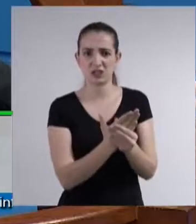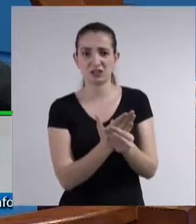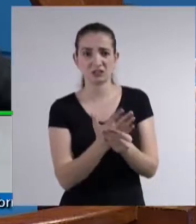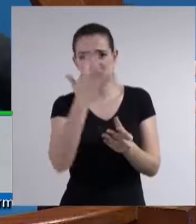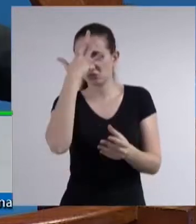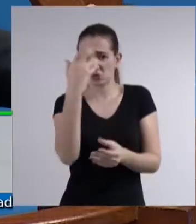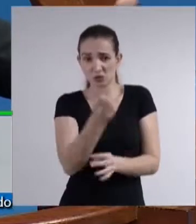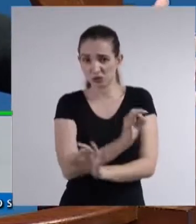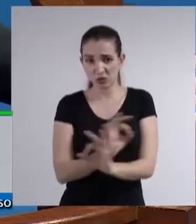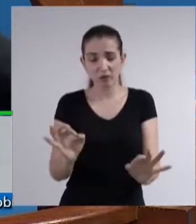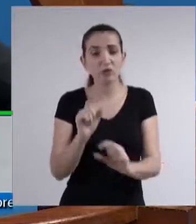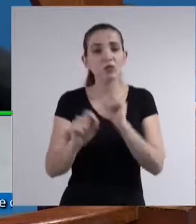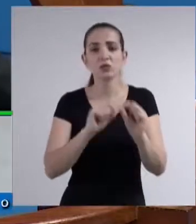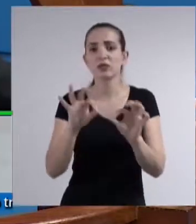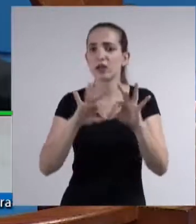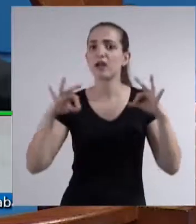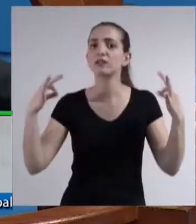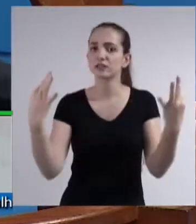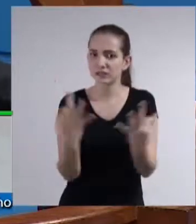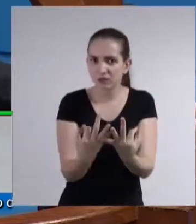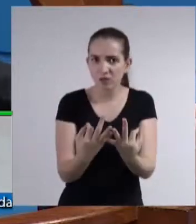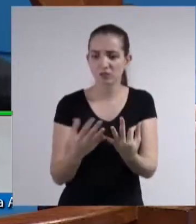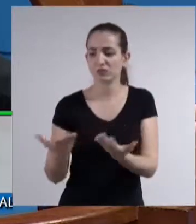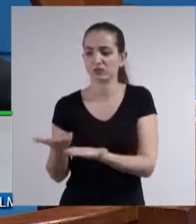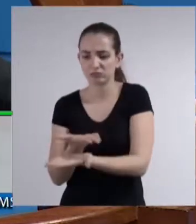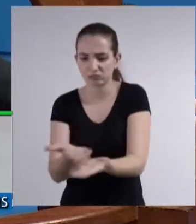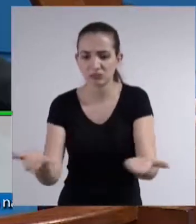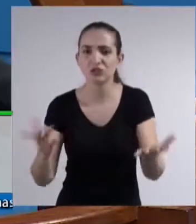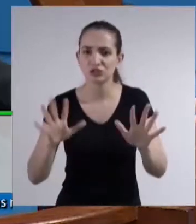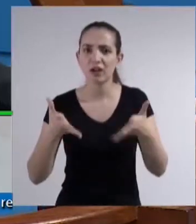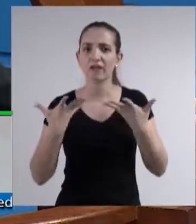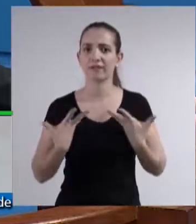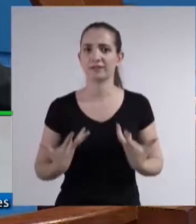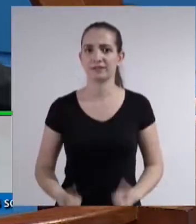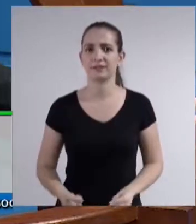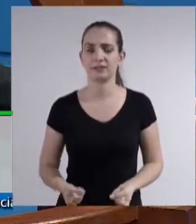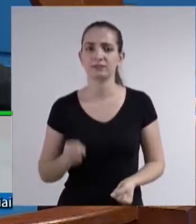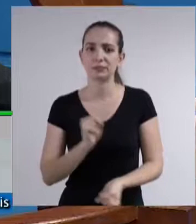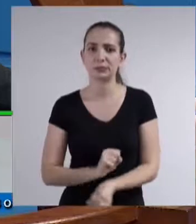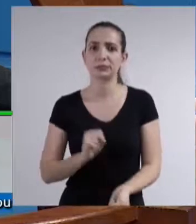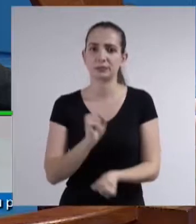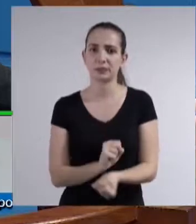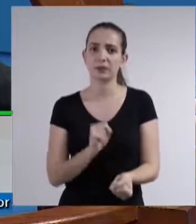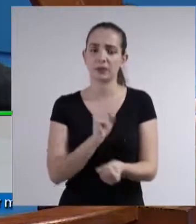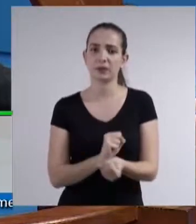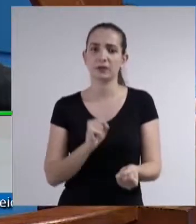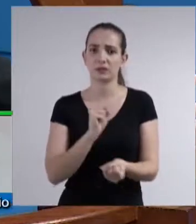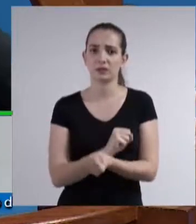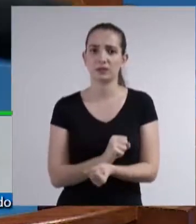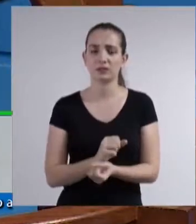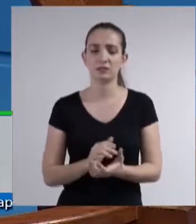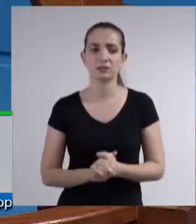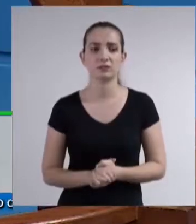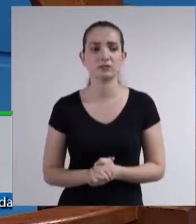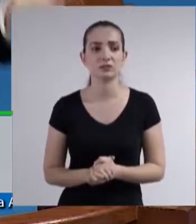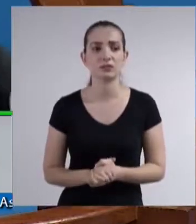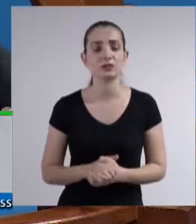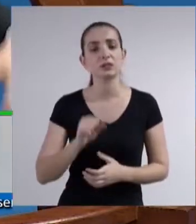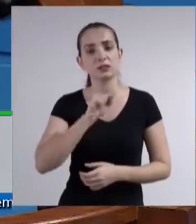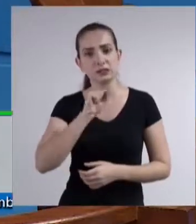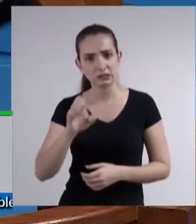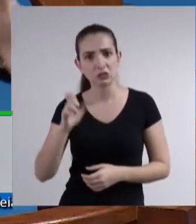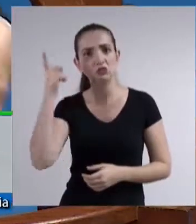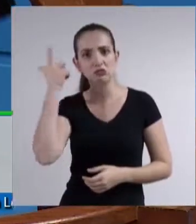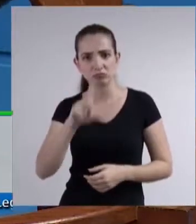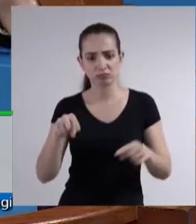né? Aquelas famílias, elas estão, na verdade, cansadas, né, de esperar se essa